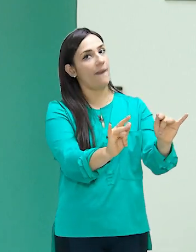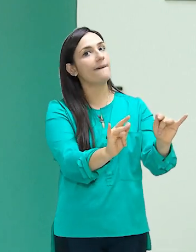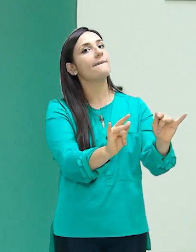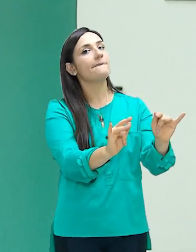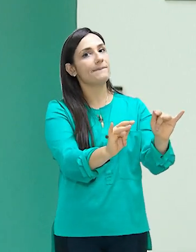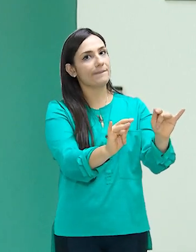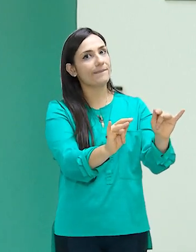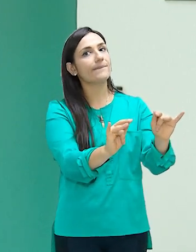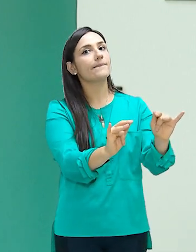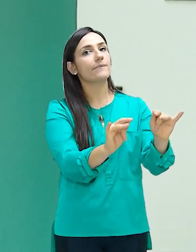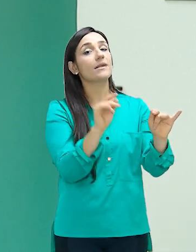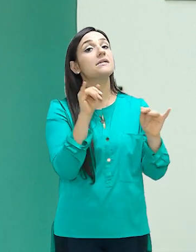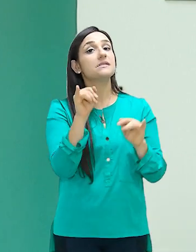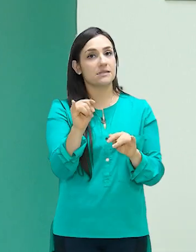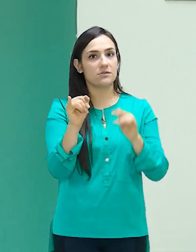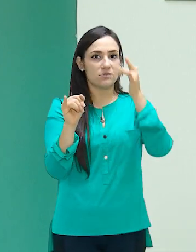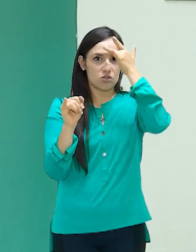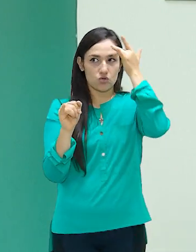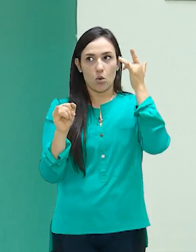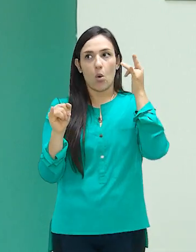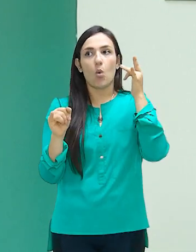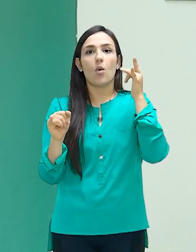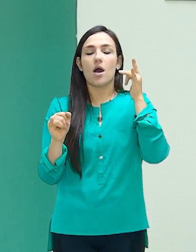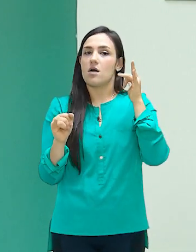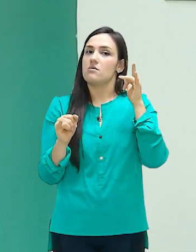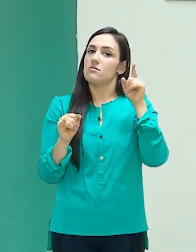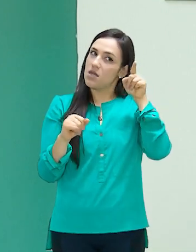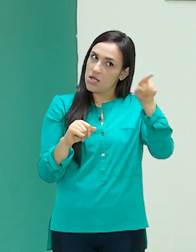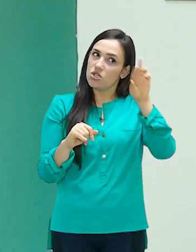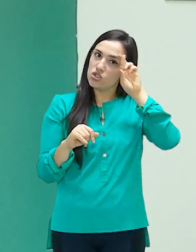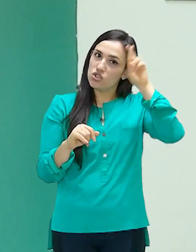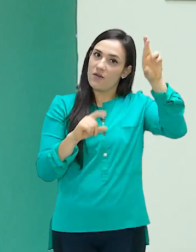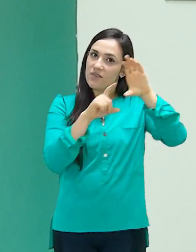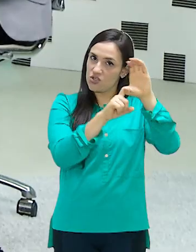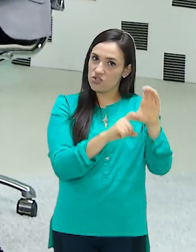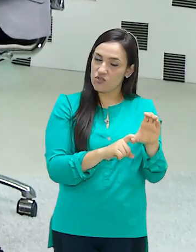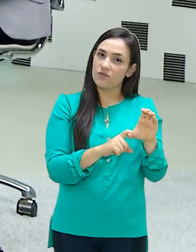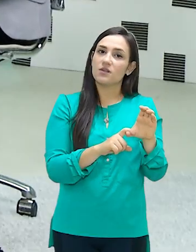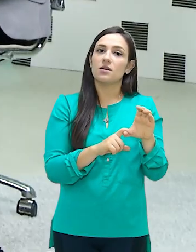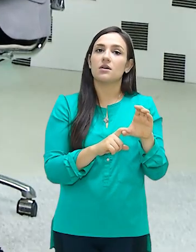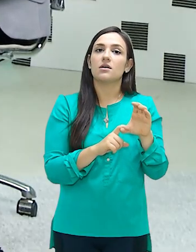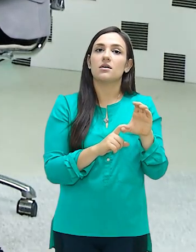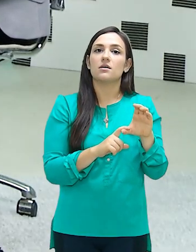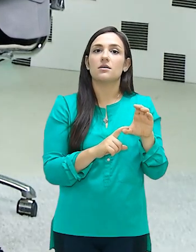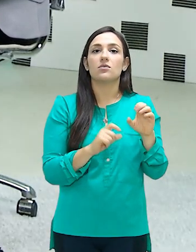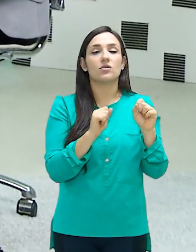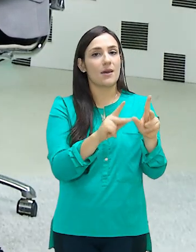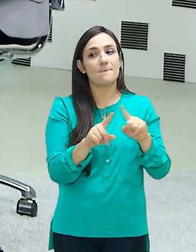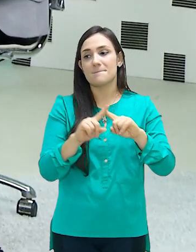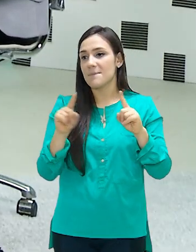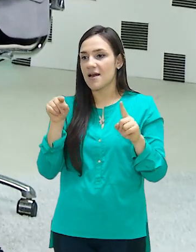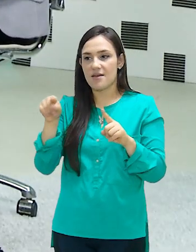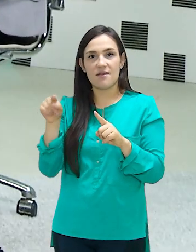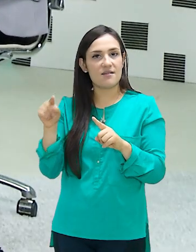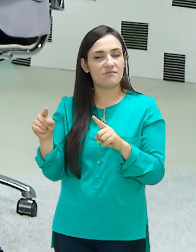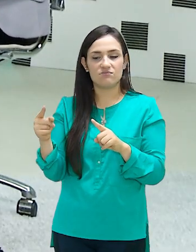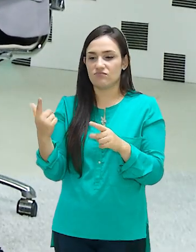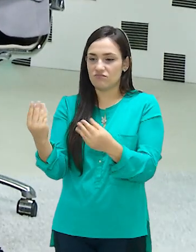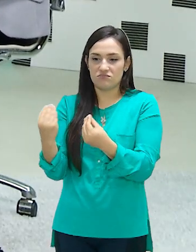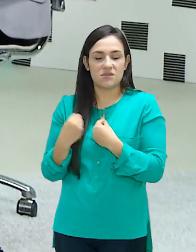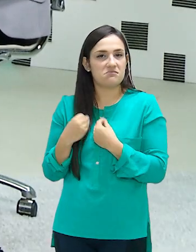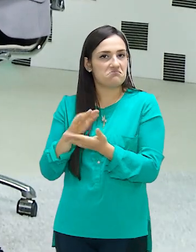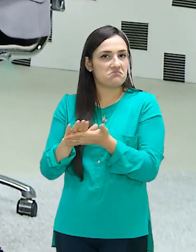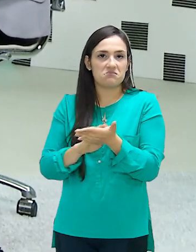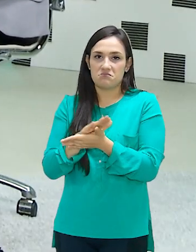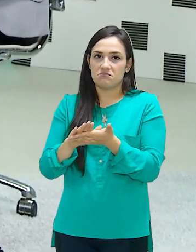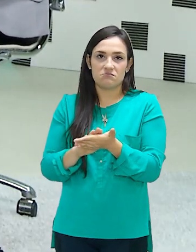se habilitarem no processo. Porque eles podem se habilitar no processo. E a parte dos herdeiros da viúva, que tem metade? Não